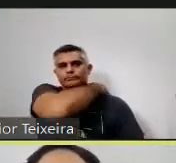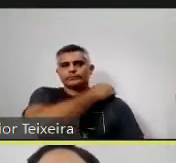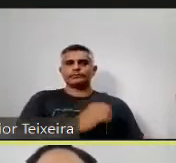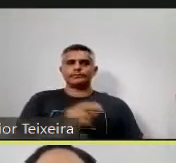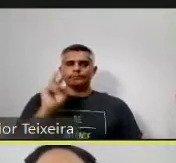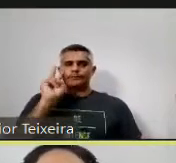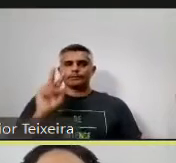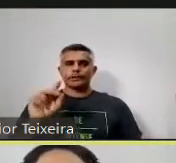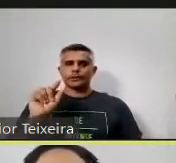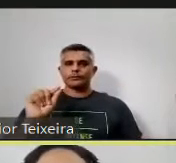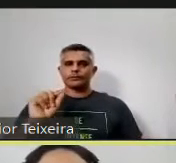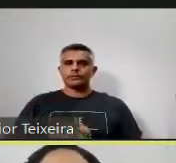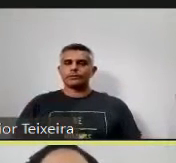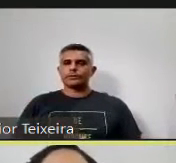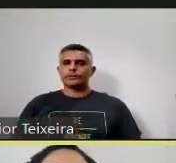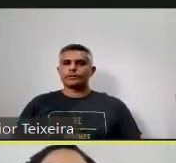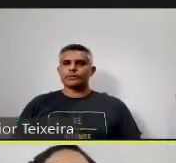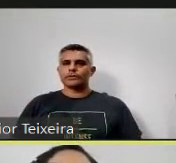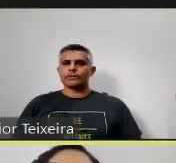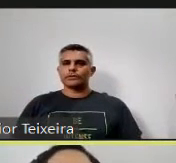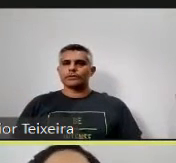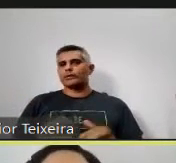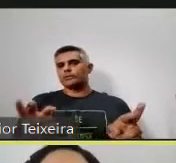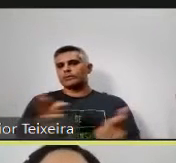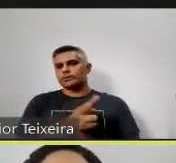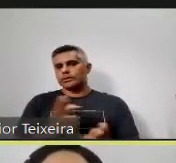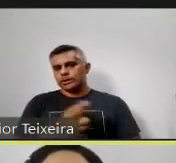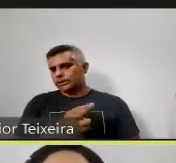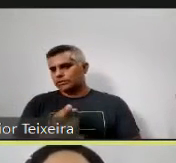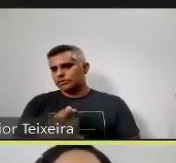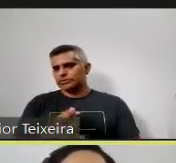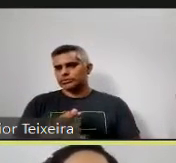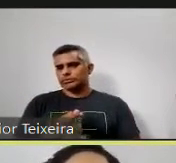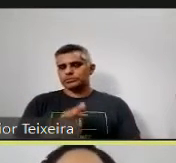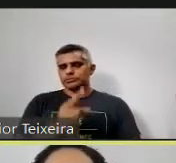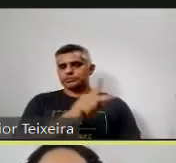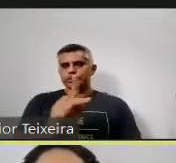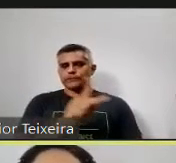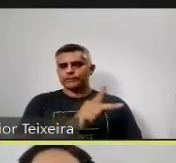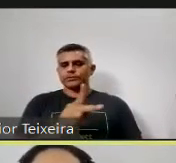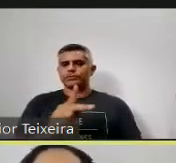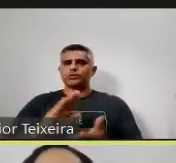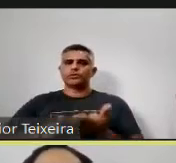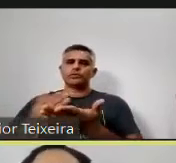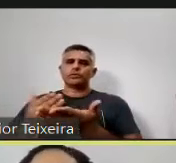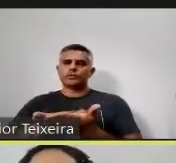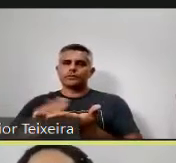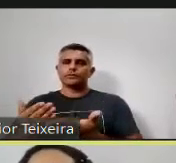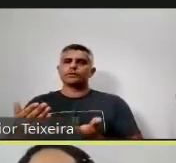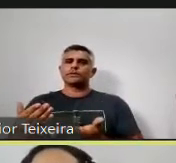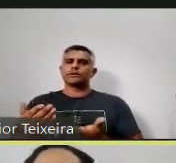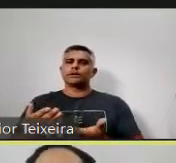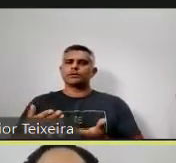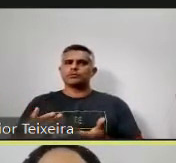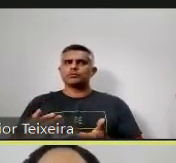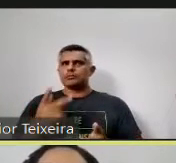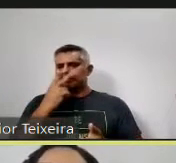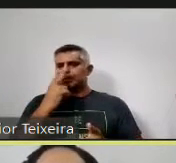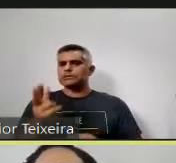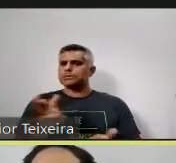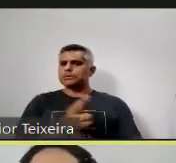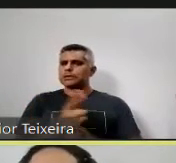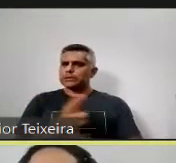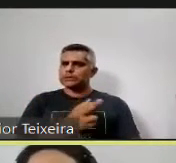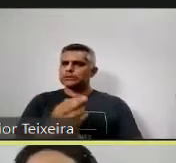sobressair que as relações em geral, elas têm um diálogo aberto entre os profissionais, intérprete e professor, obviamente alguns deles nos